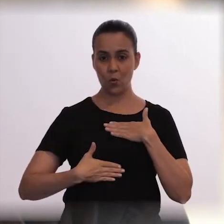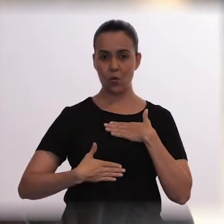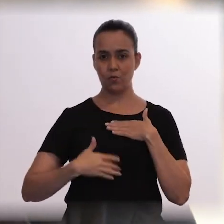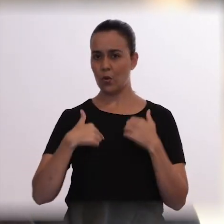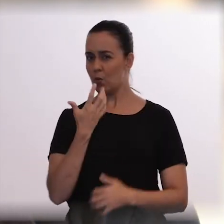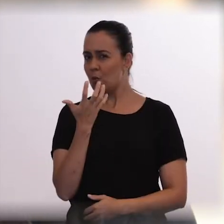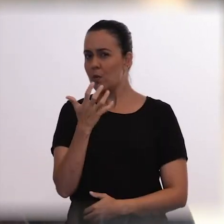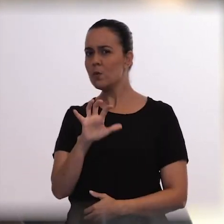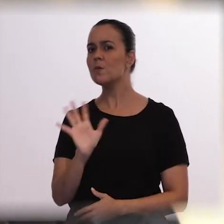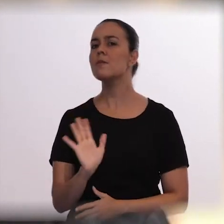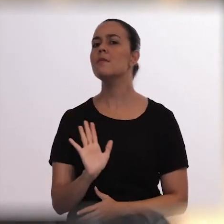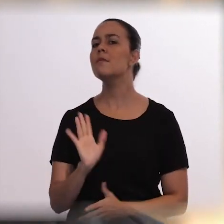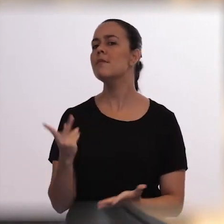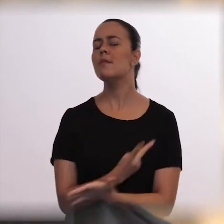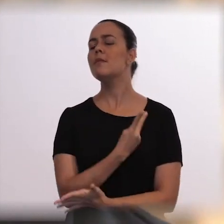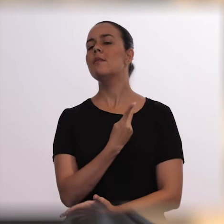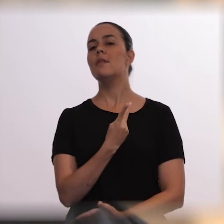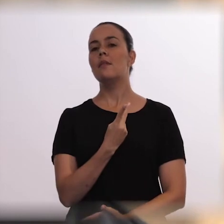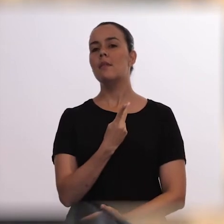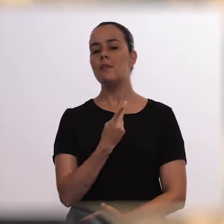queria algo que fosse